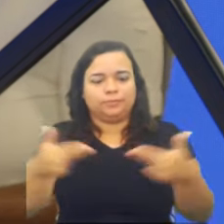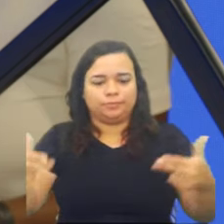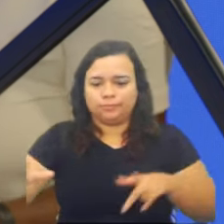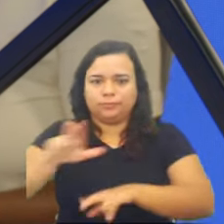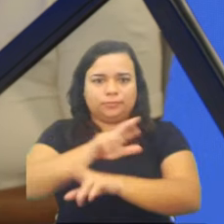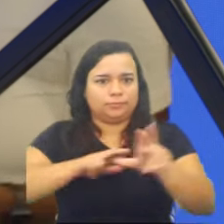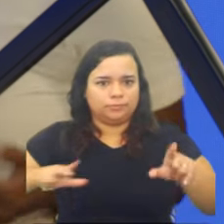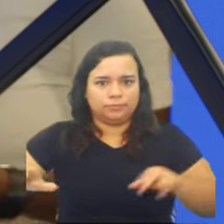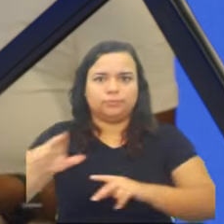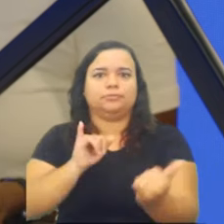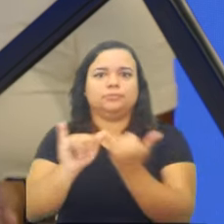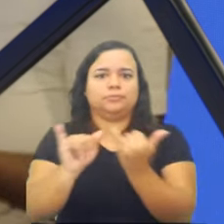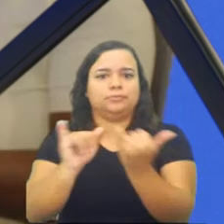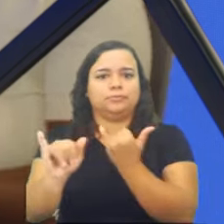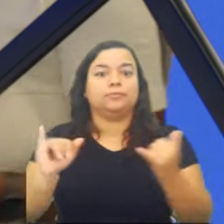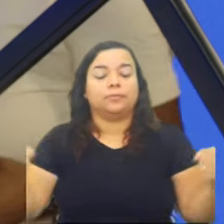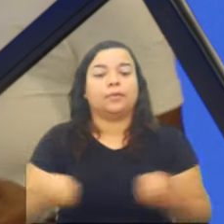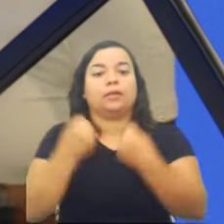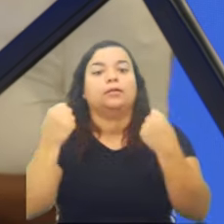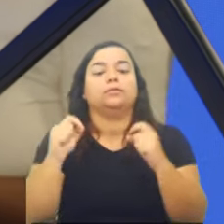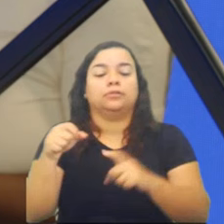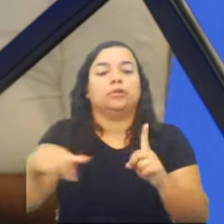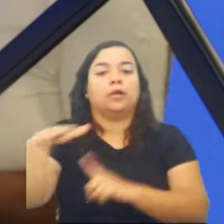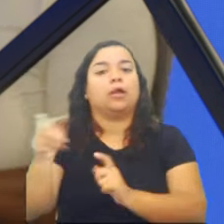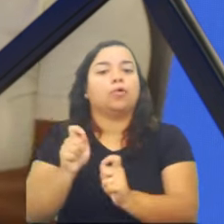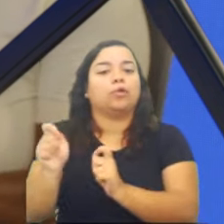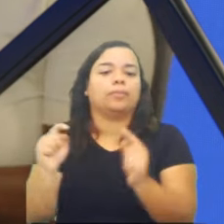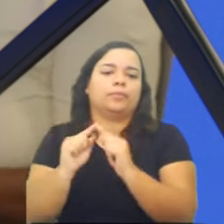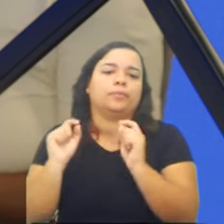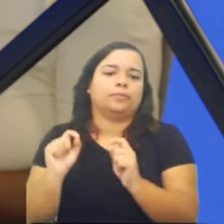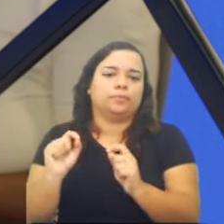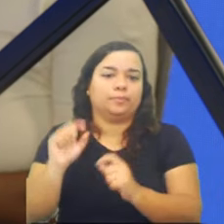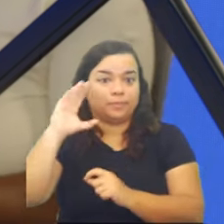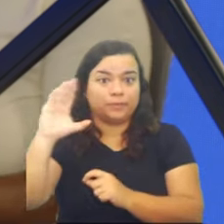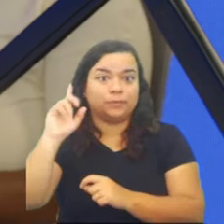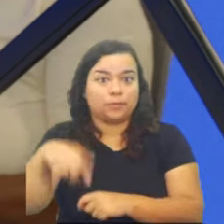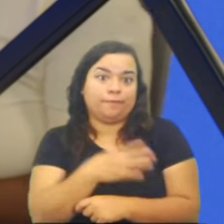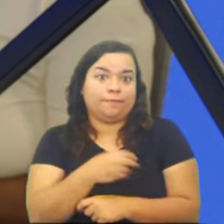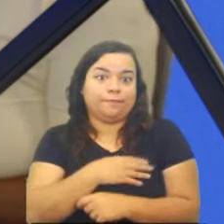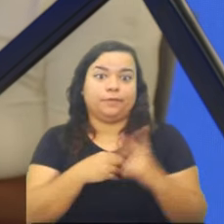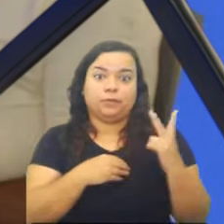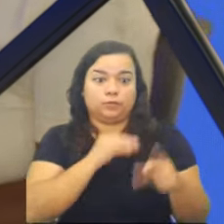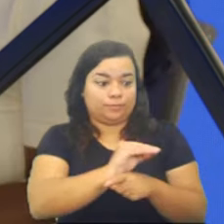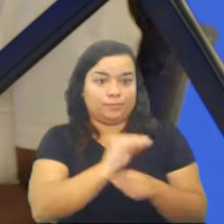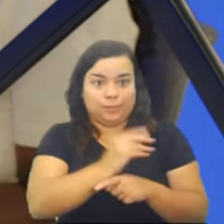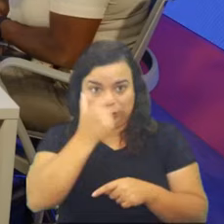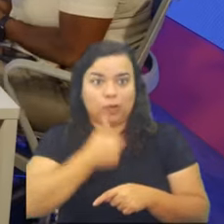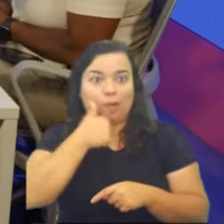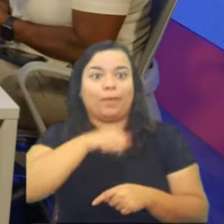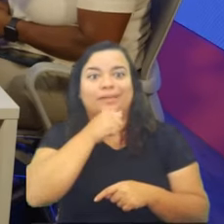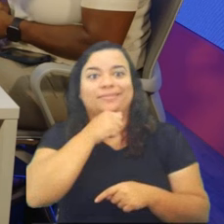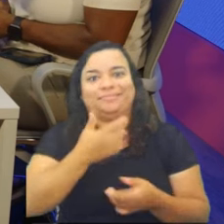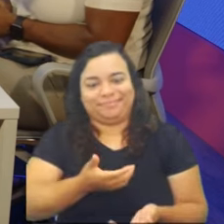como isso impacta no que a gente é hoje como sociedade como economia a principal motivação duas boquinhas nervosas para sustentar sou mãe